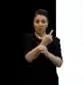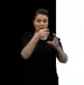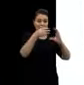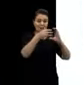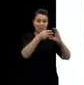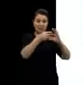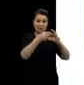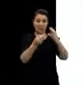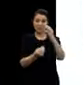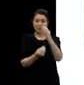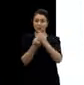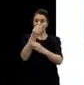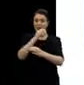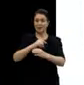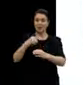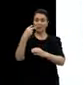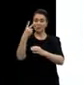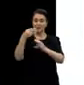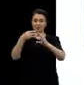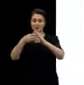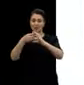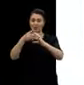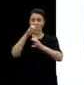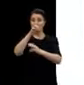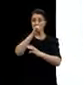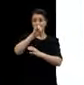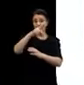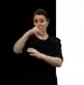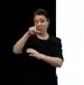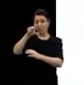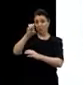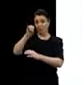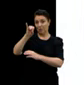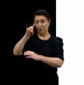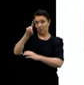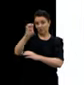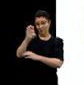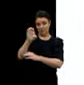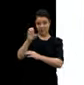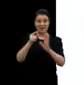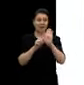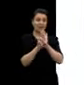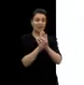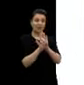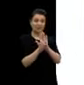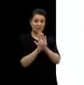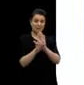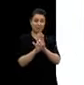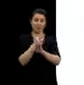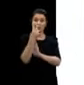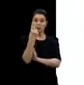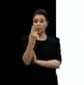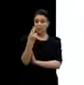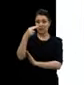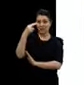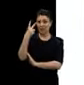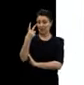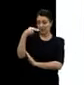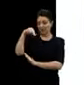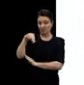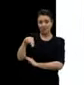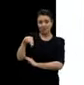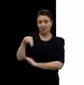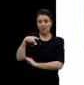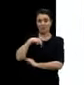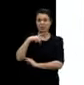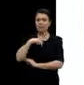que todas elas são diploides, 2N, representada pelo símbolo 2N. E tem